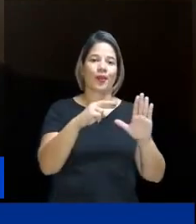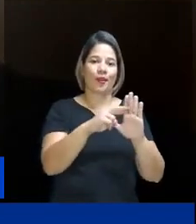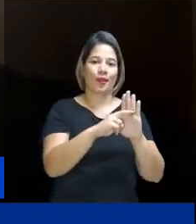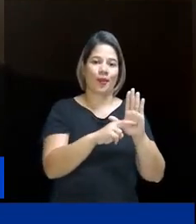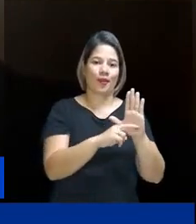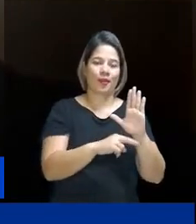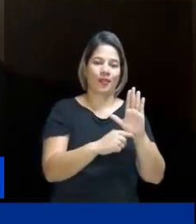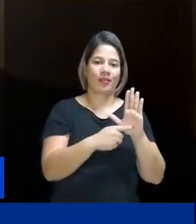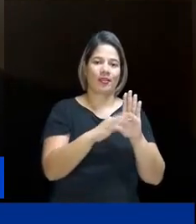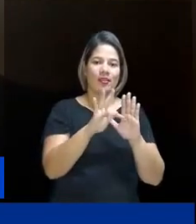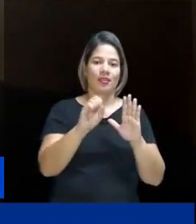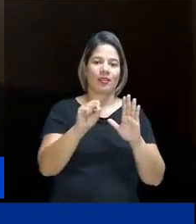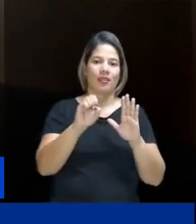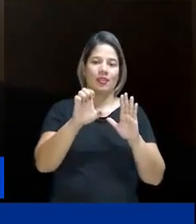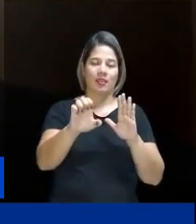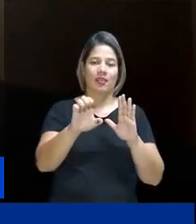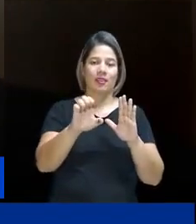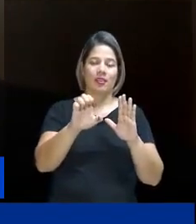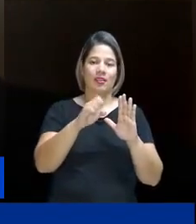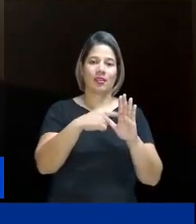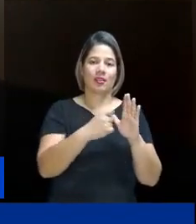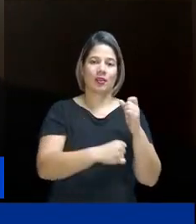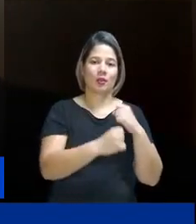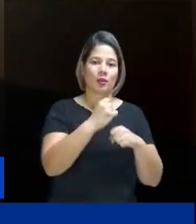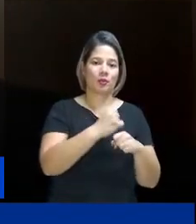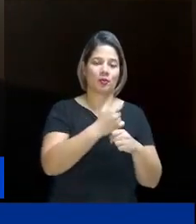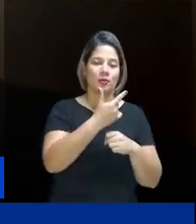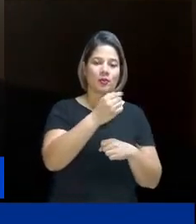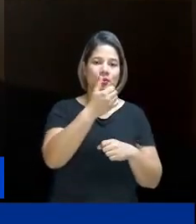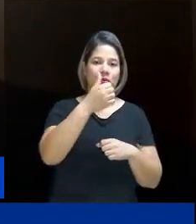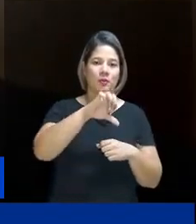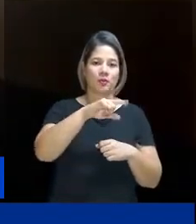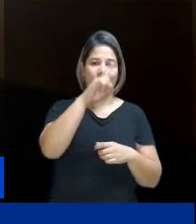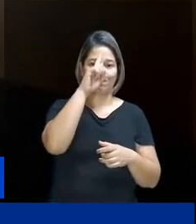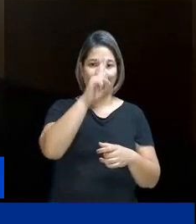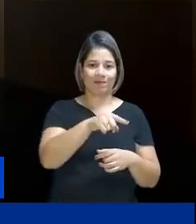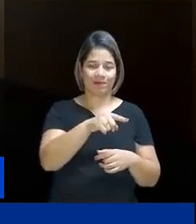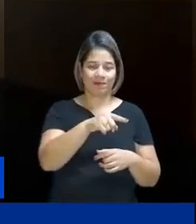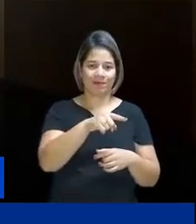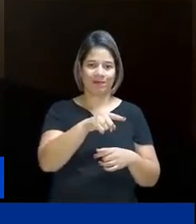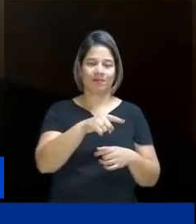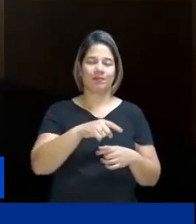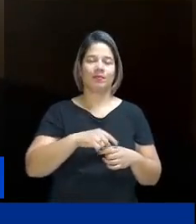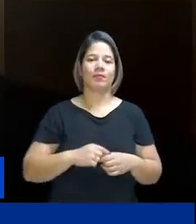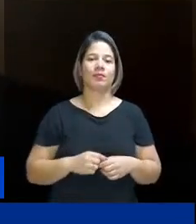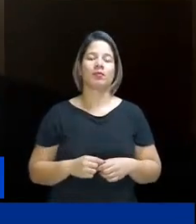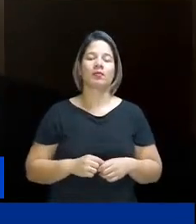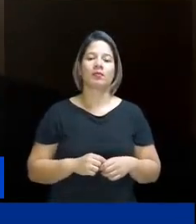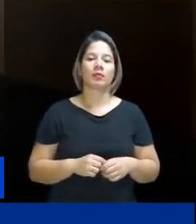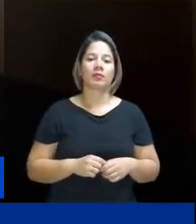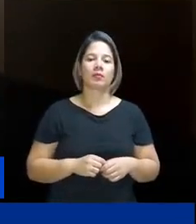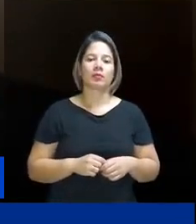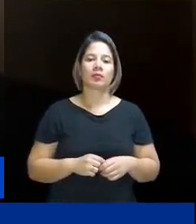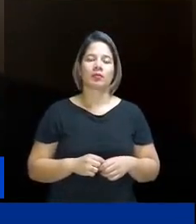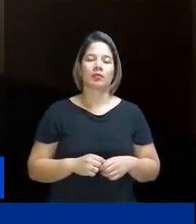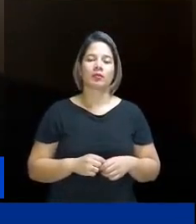nº 23.604 de 2019, para que seja aplicada na ação afirmativa que incentiva a